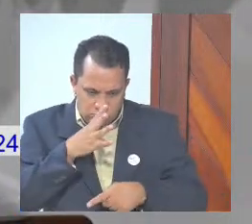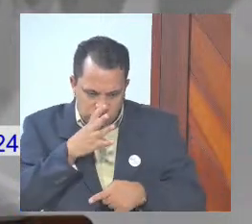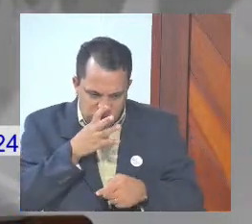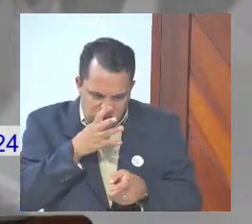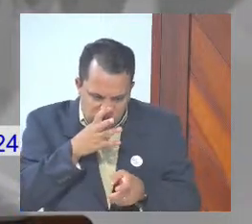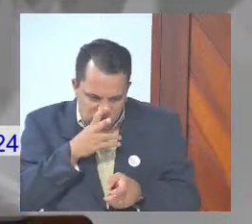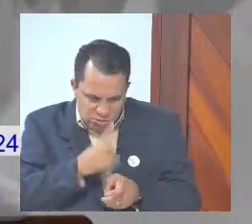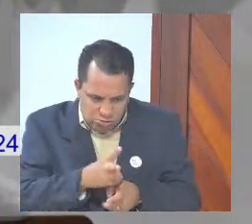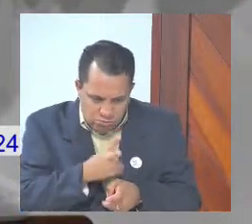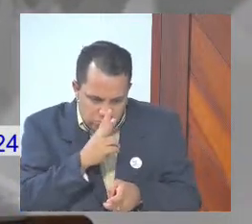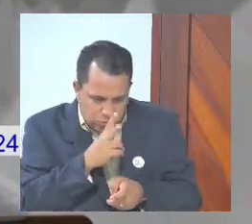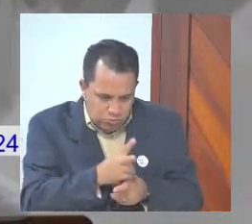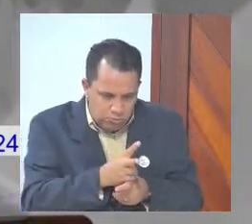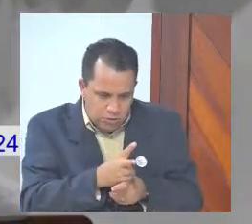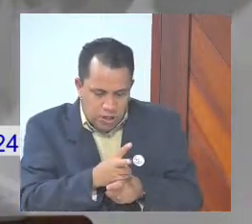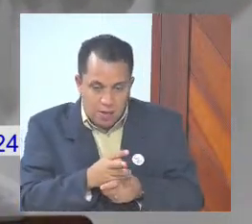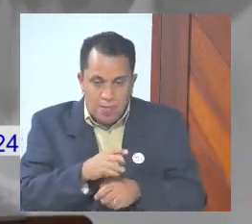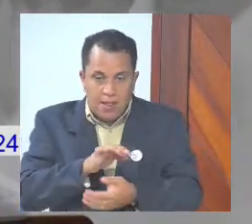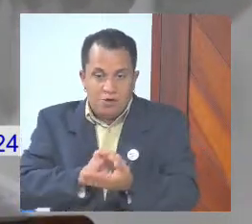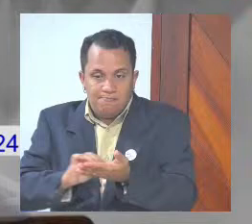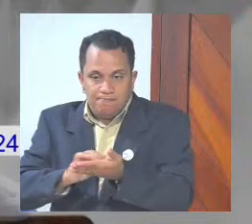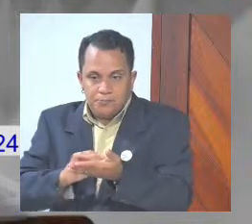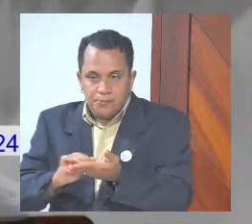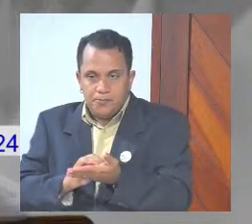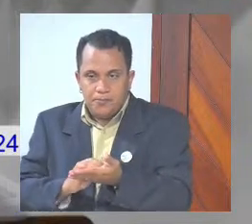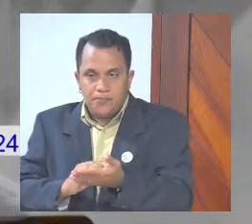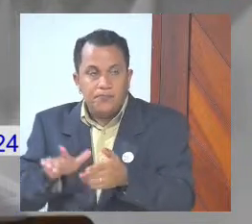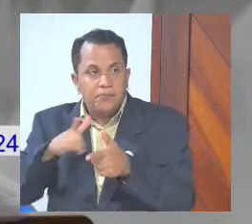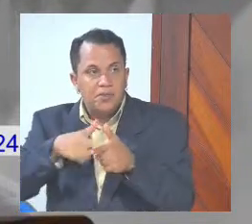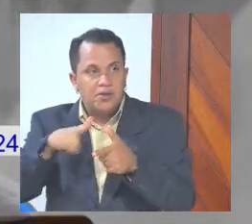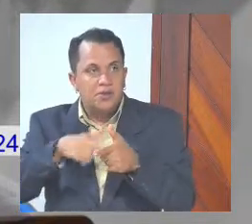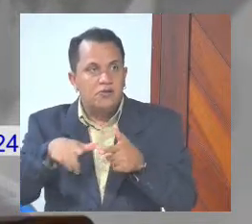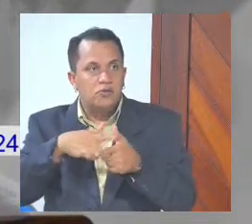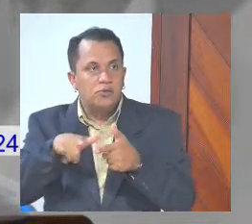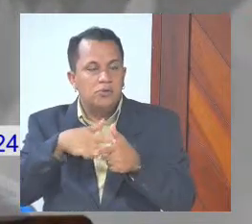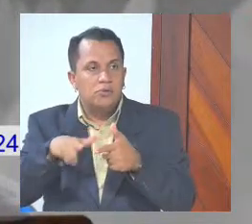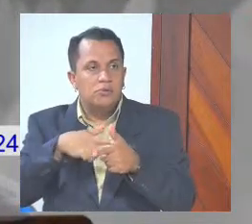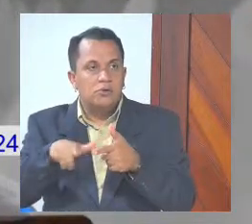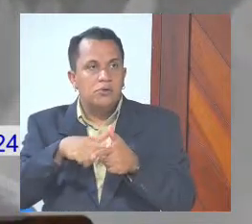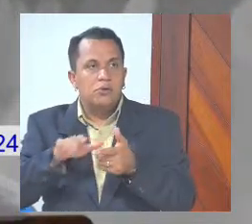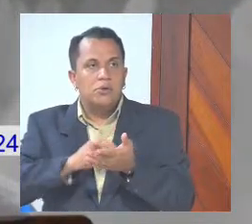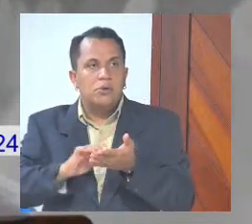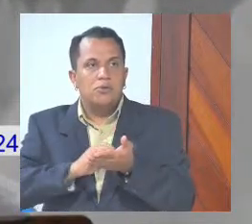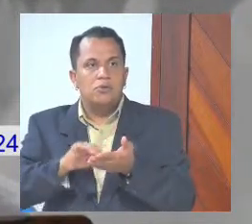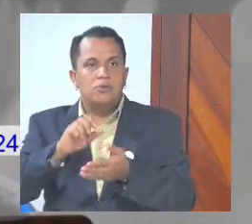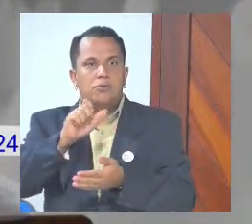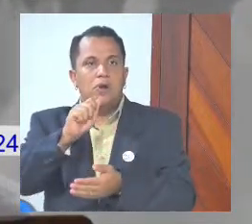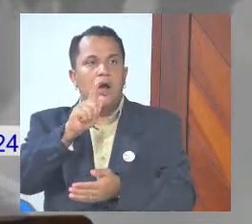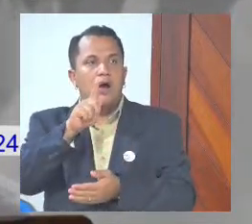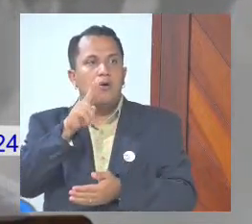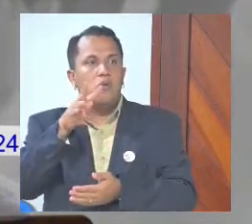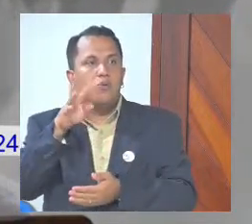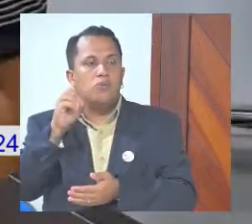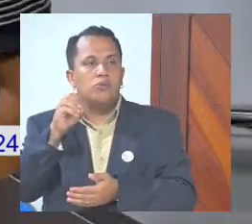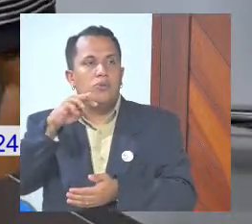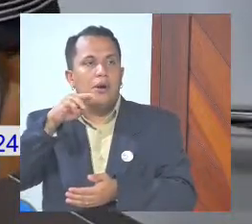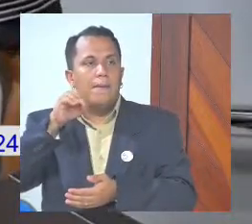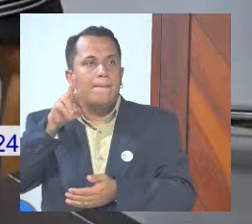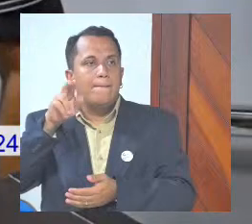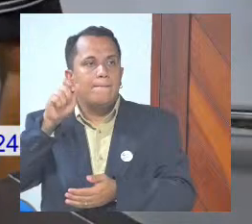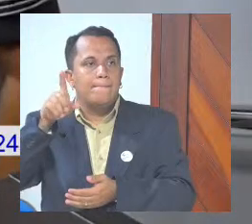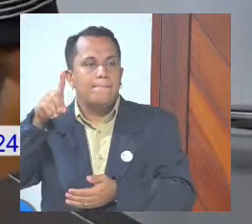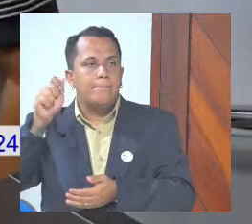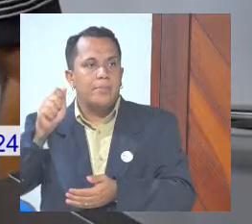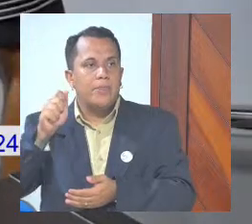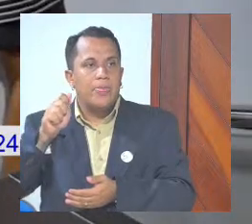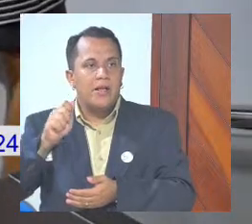educação. Seu Augusto Miranda, o problema é seu Augusto Miranda. Seu Augusto Miranda, vós tem poder